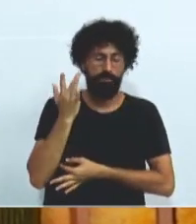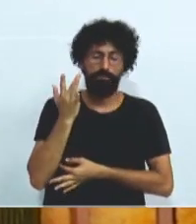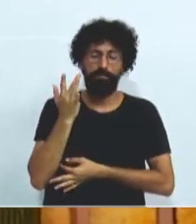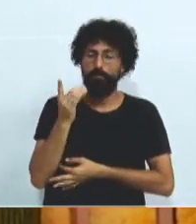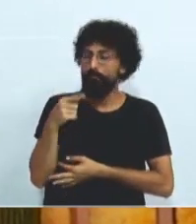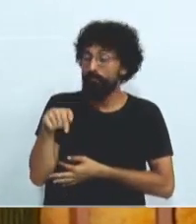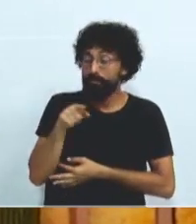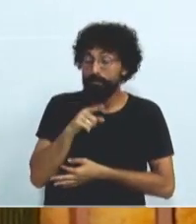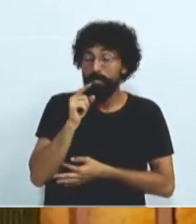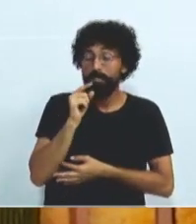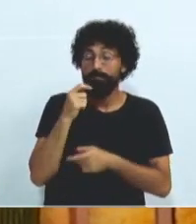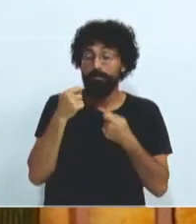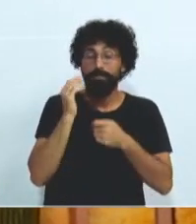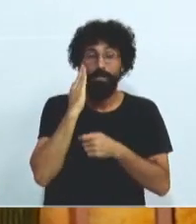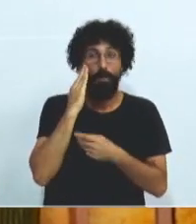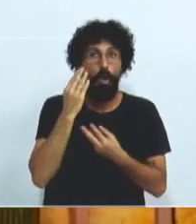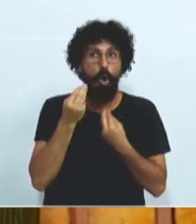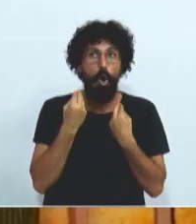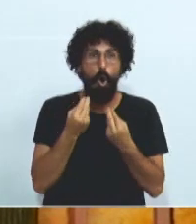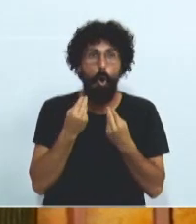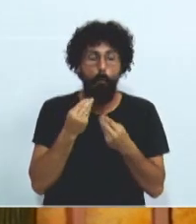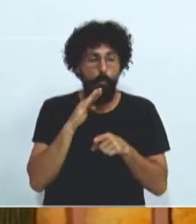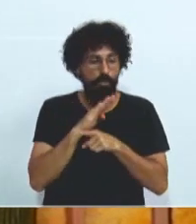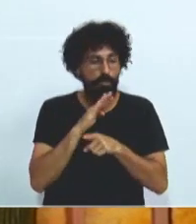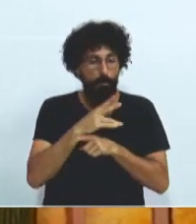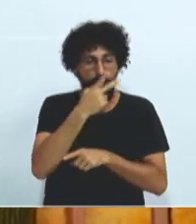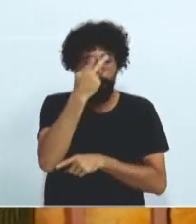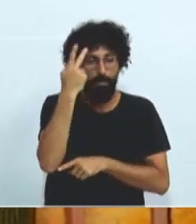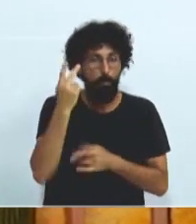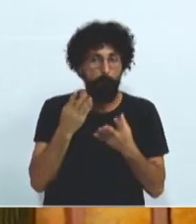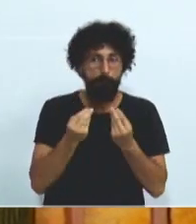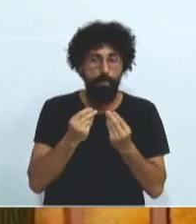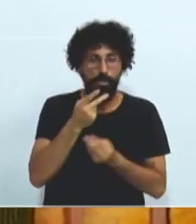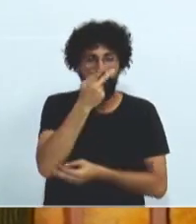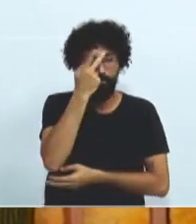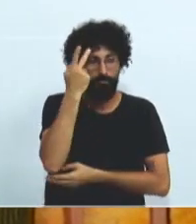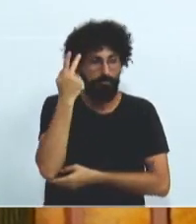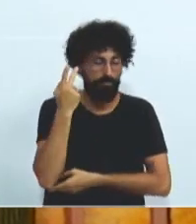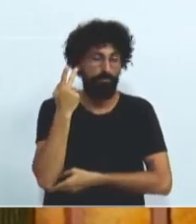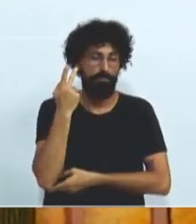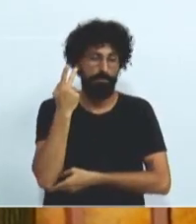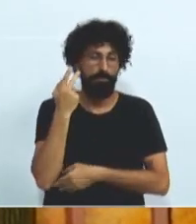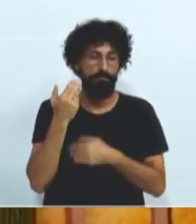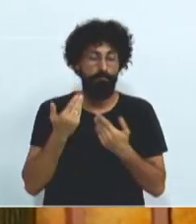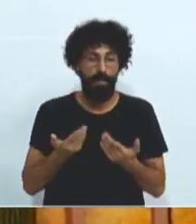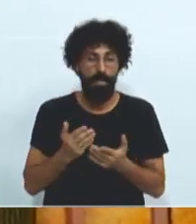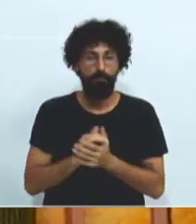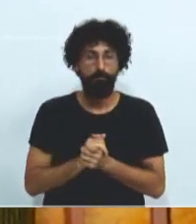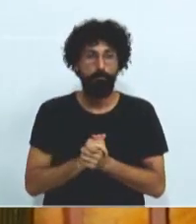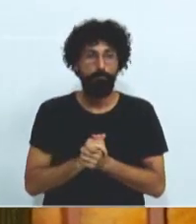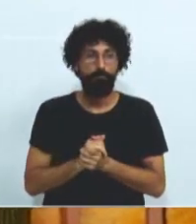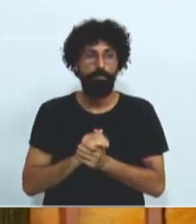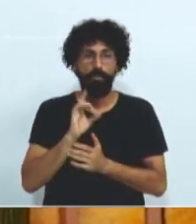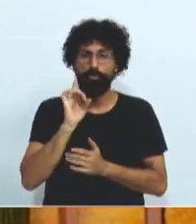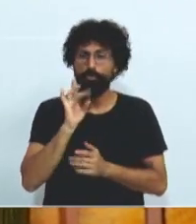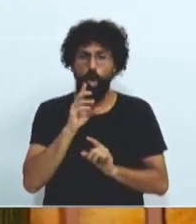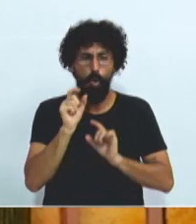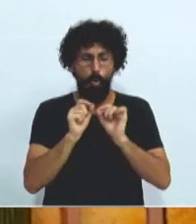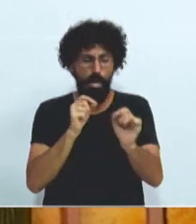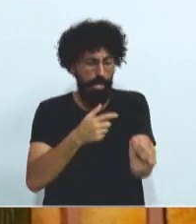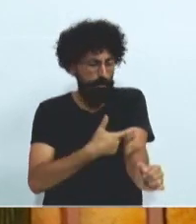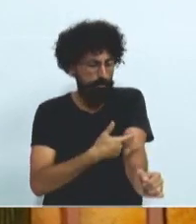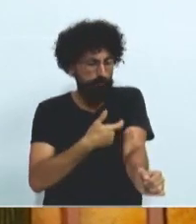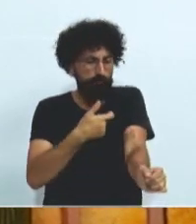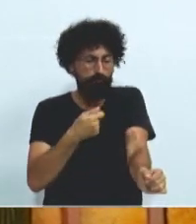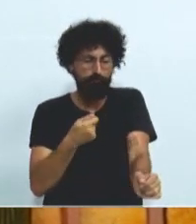ideia o quanto você vai ajudar uma pessoa, centenas de pessoas que são esses familiares. Então é só uma retirada de sangue mesmo,